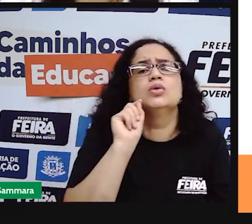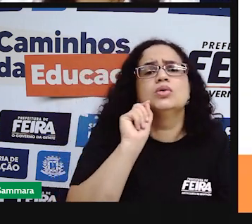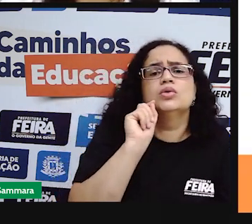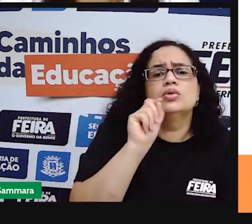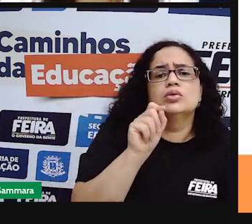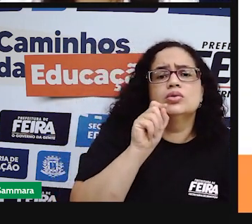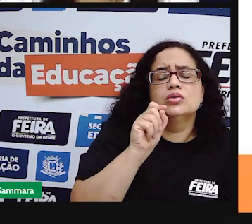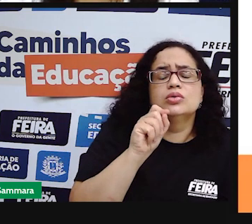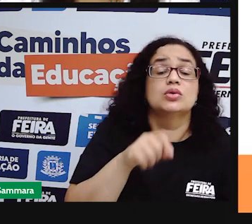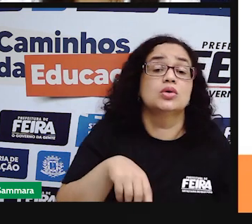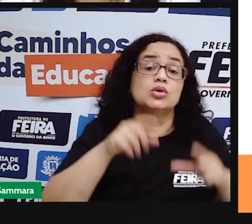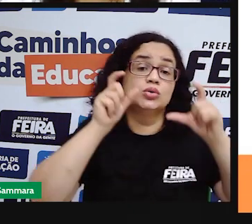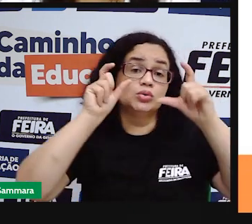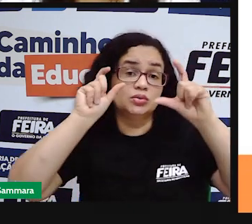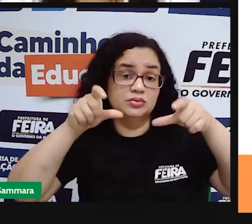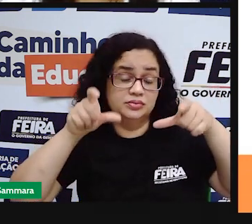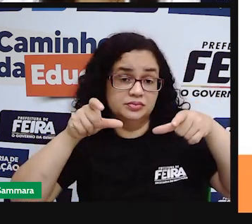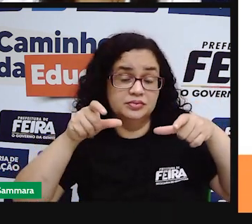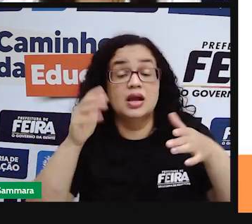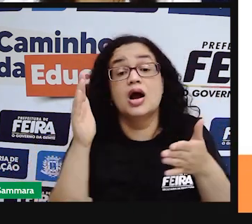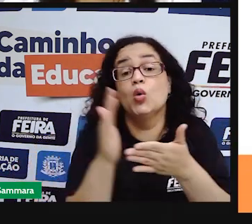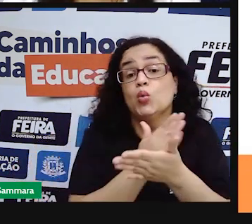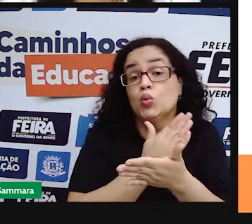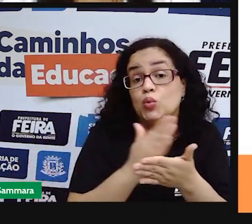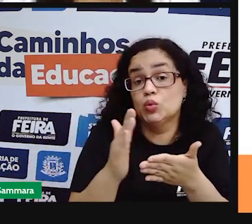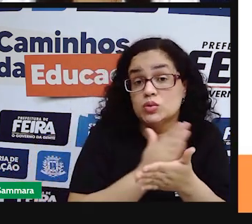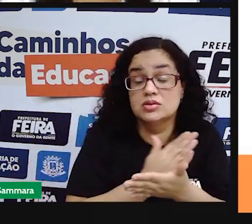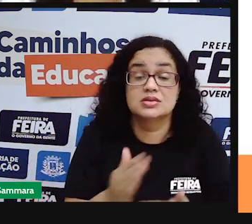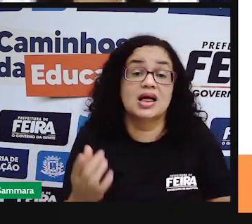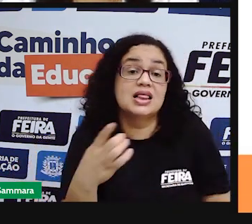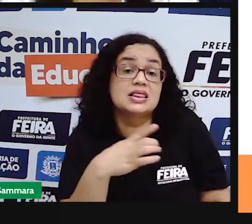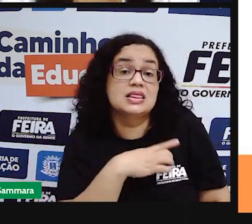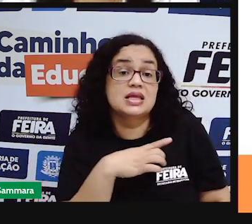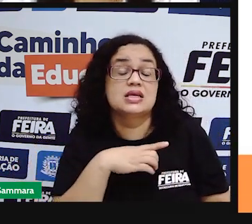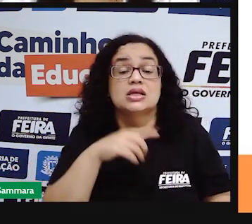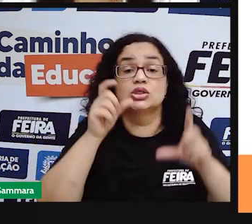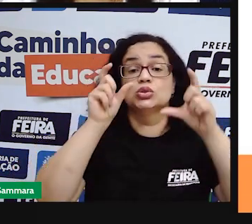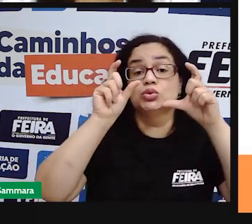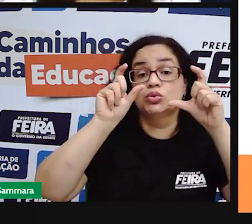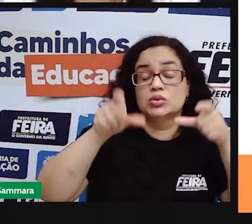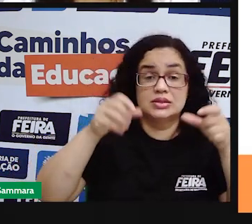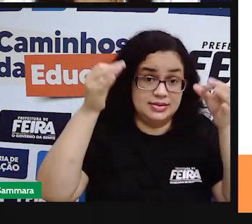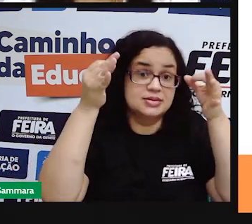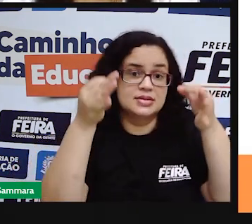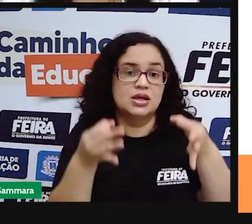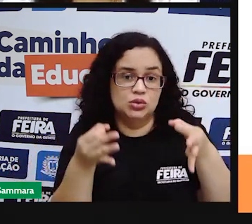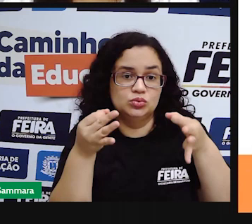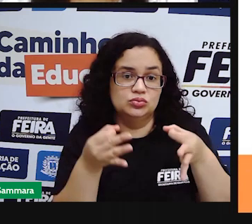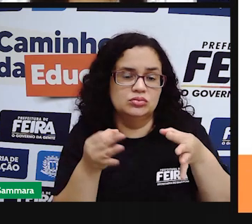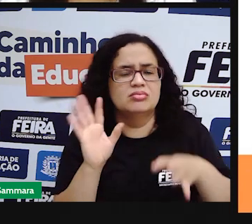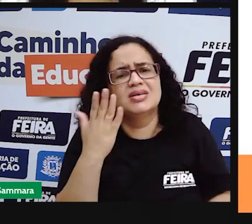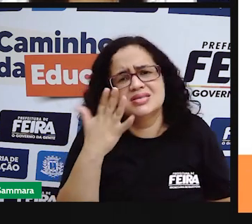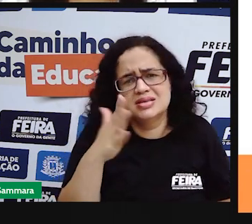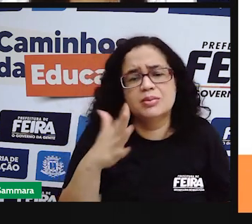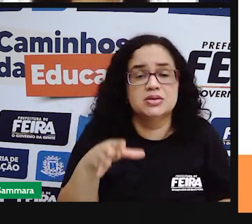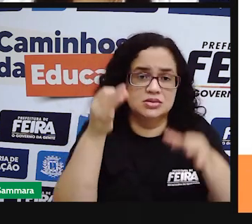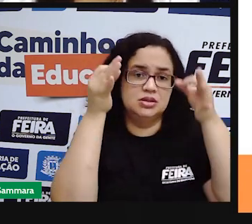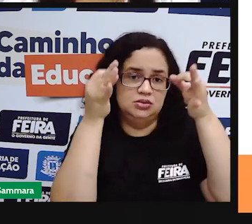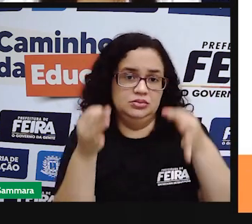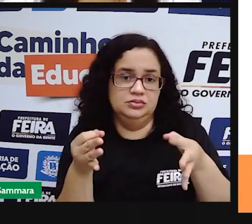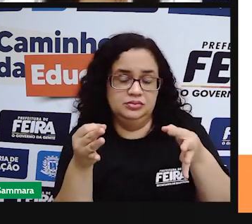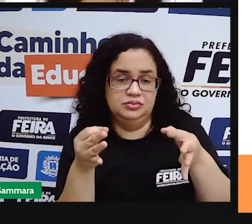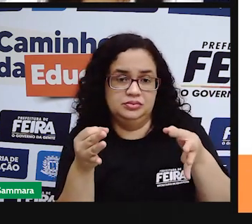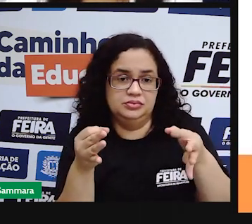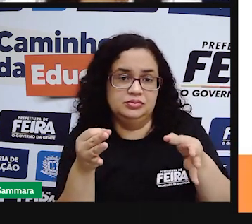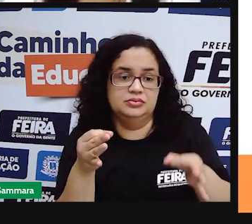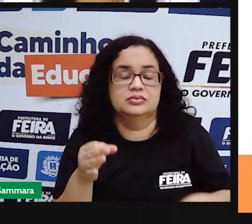a localização? Alguns permitem a localização exata, né? Ou mais ou menos exata. Quando a gente fala